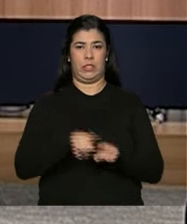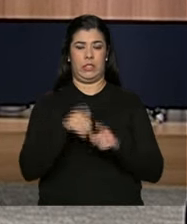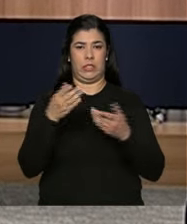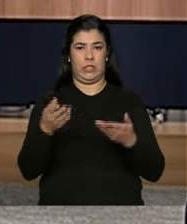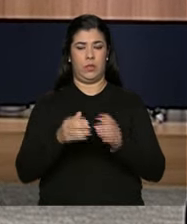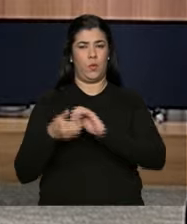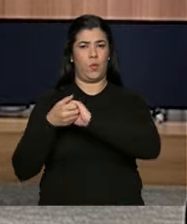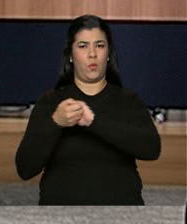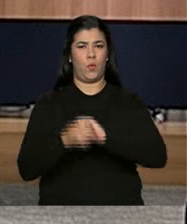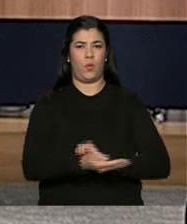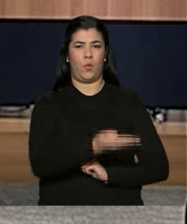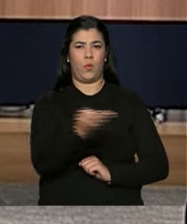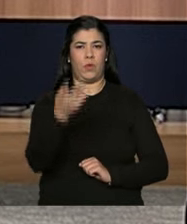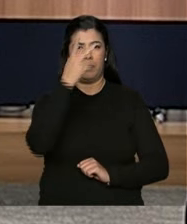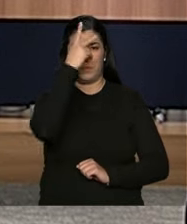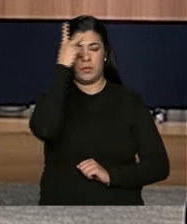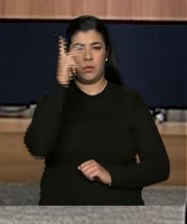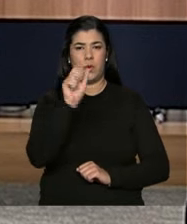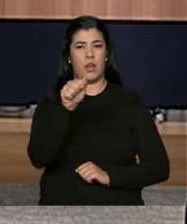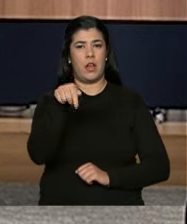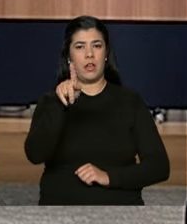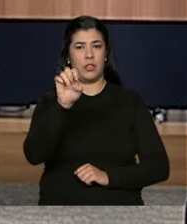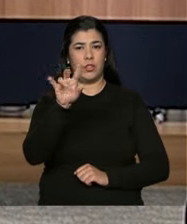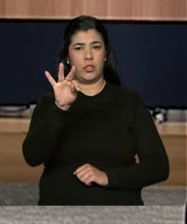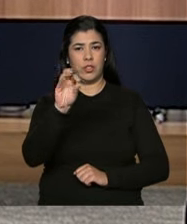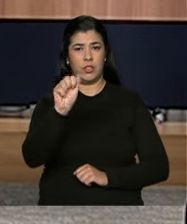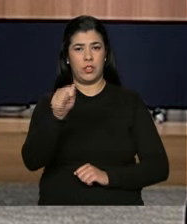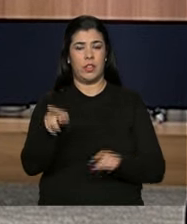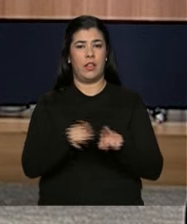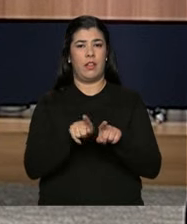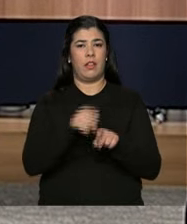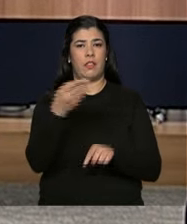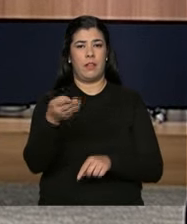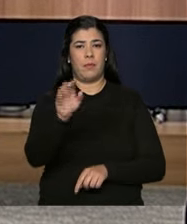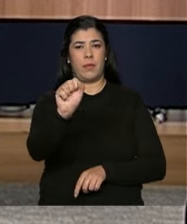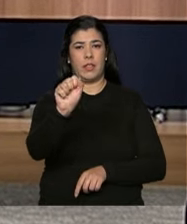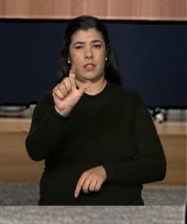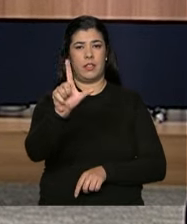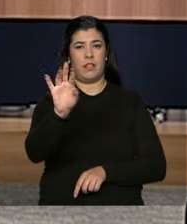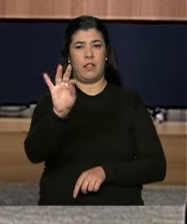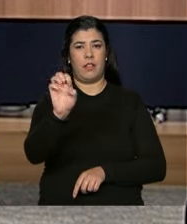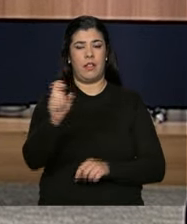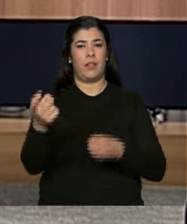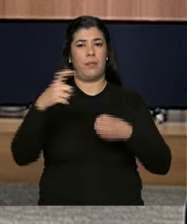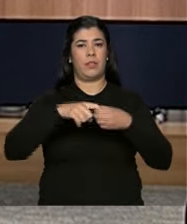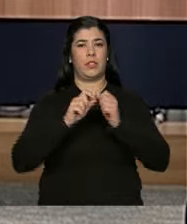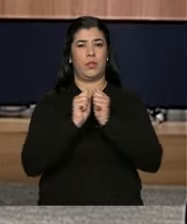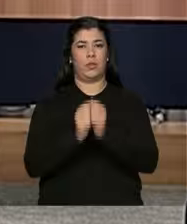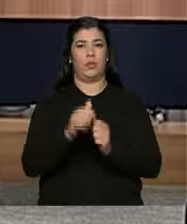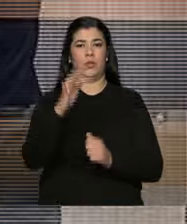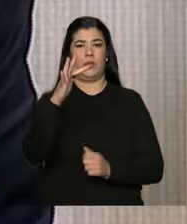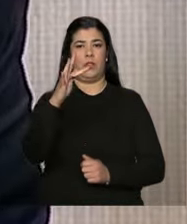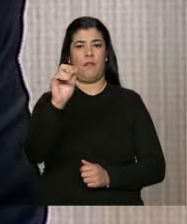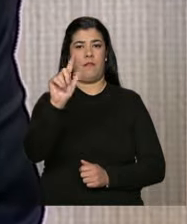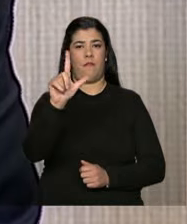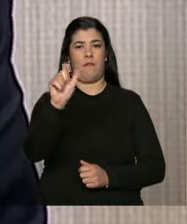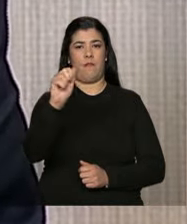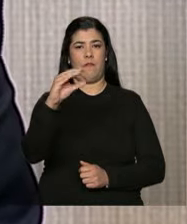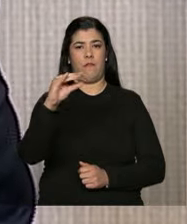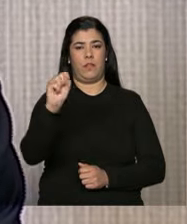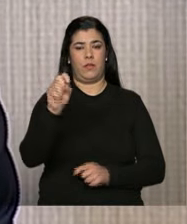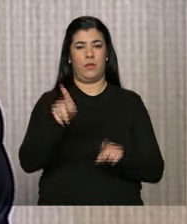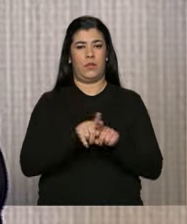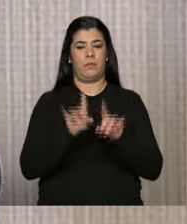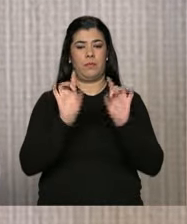UNESCO pela parceria e a Salete da Flaxo também pel essa parceria que nós estamos fazendo com lançamento. Eh, e